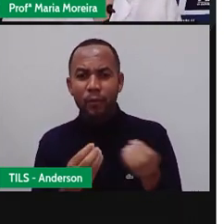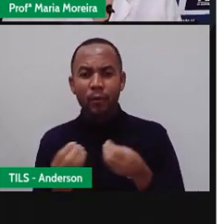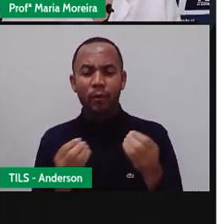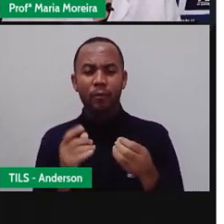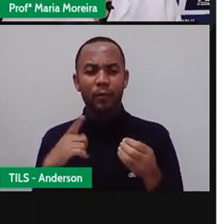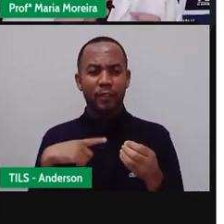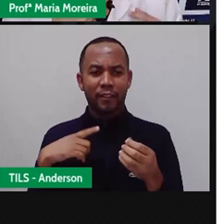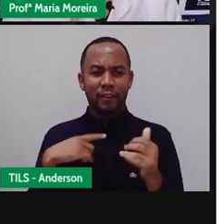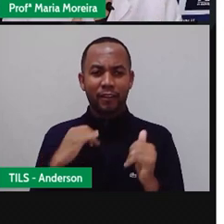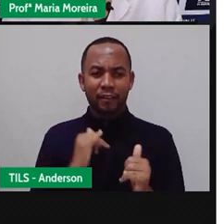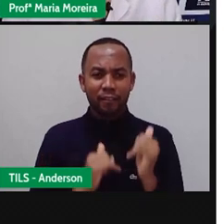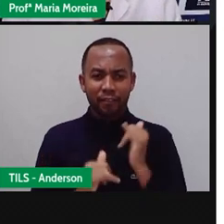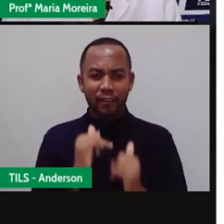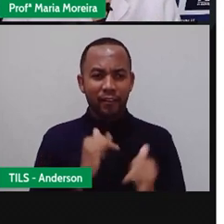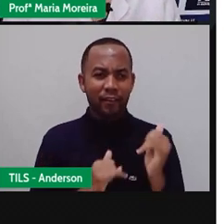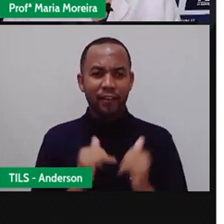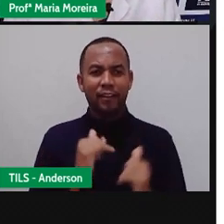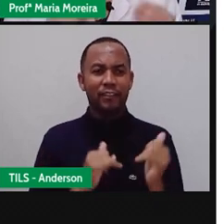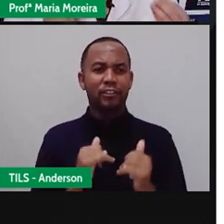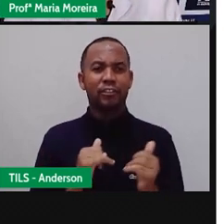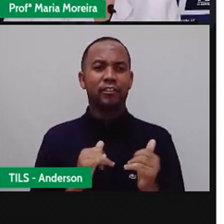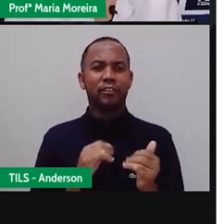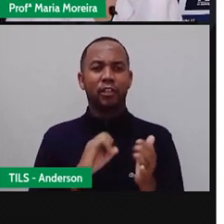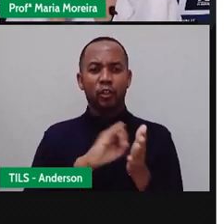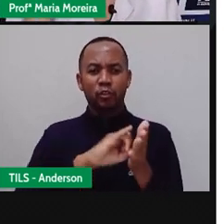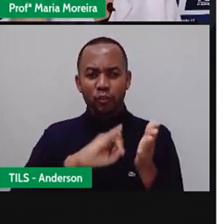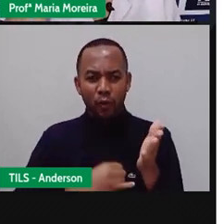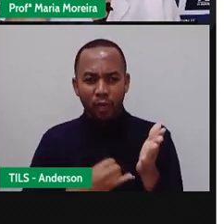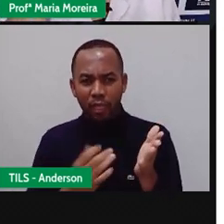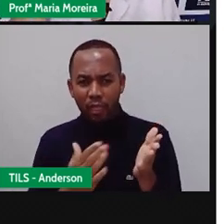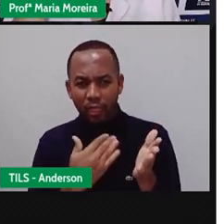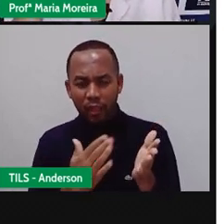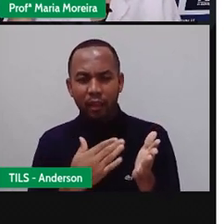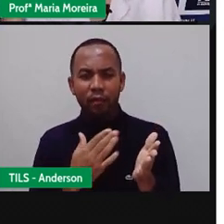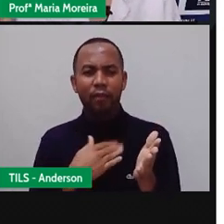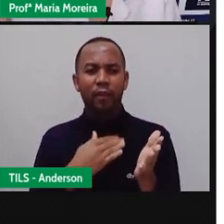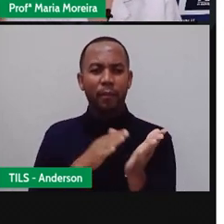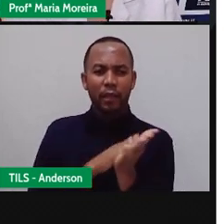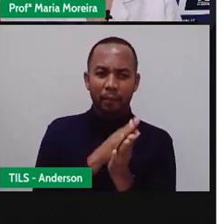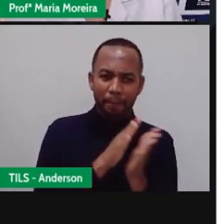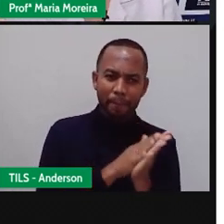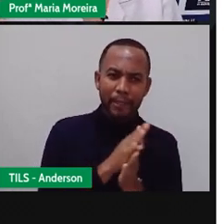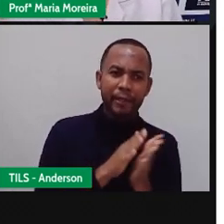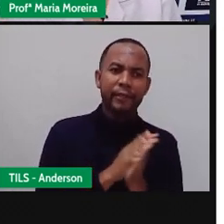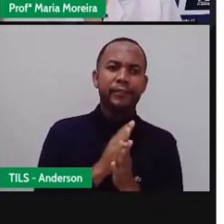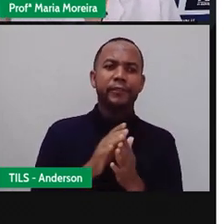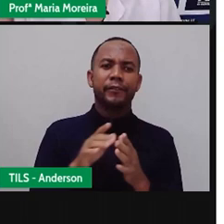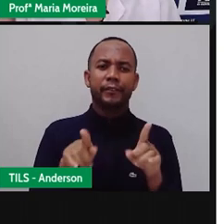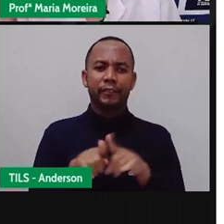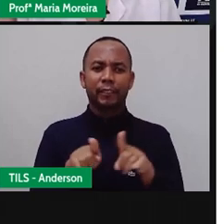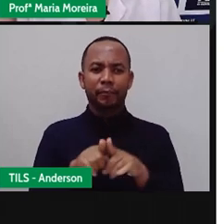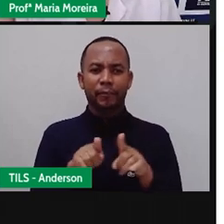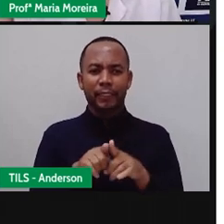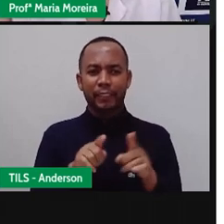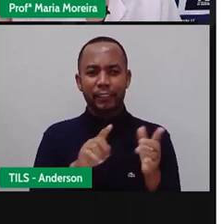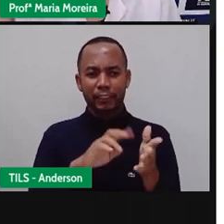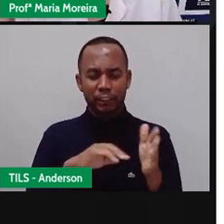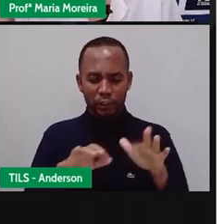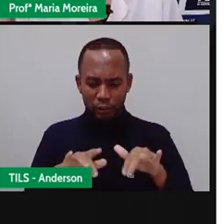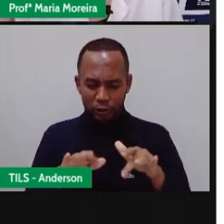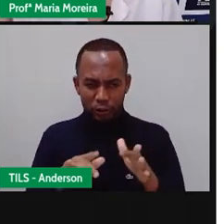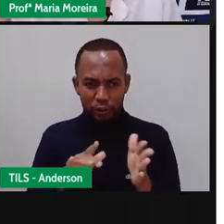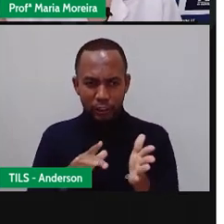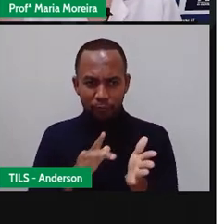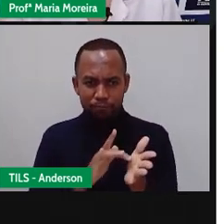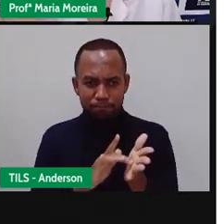internet jornais impressos e jornais digitais lembra que a pro falou que com vocês sobre jornais digitais que